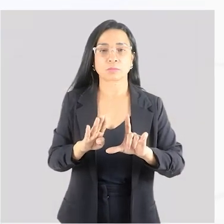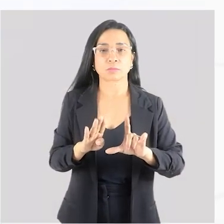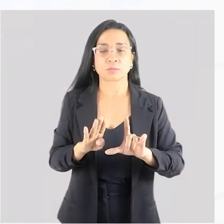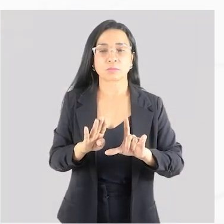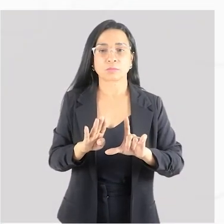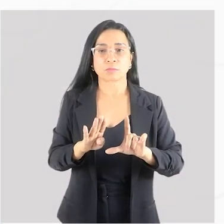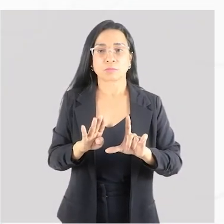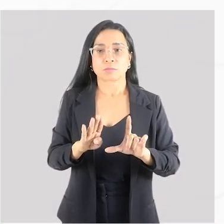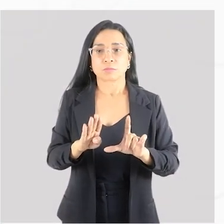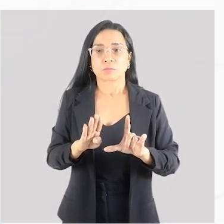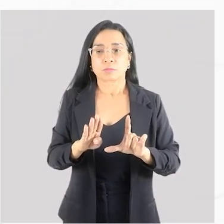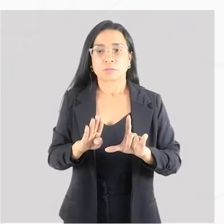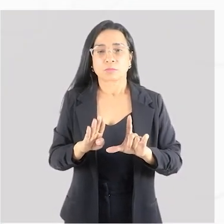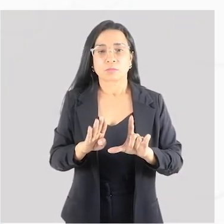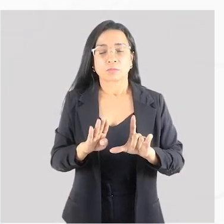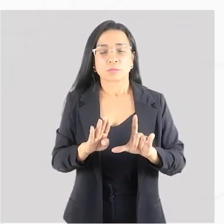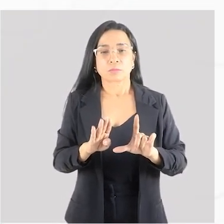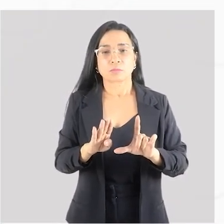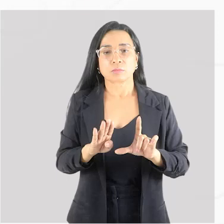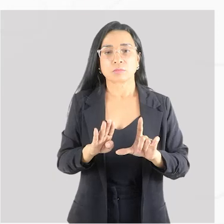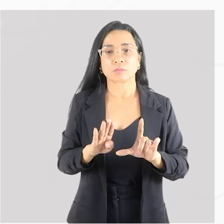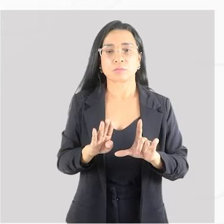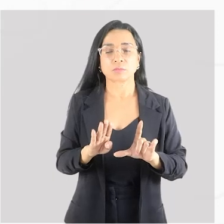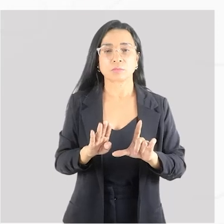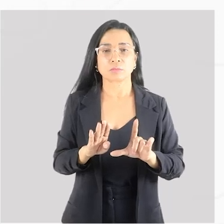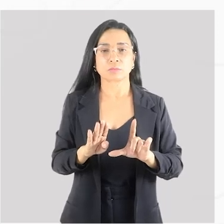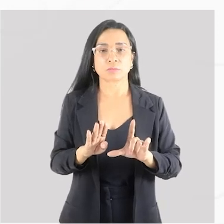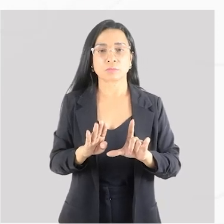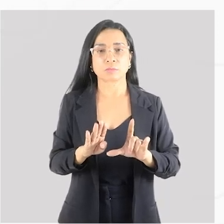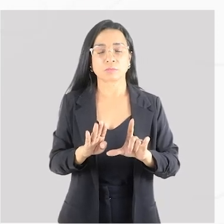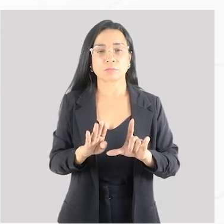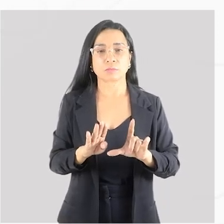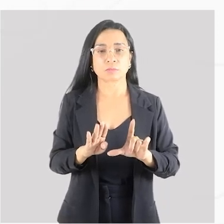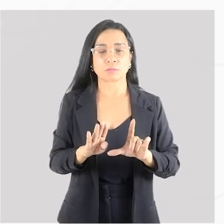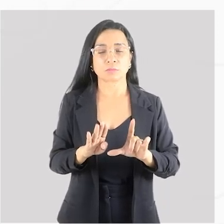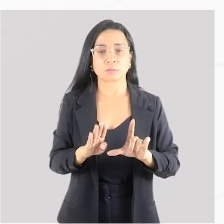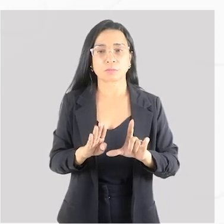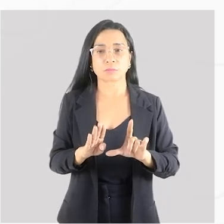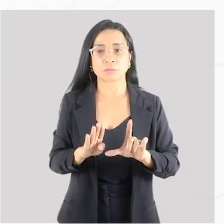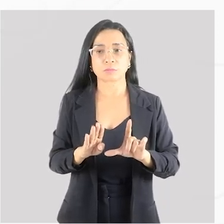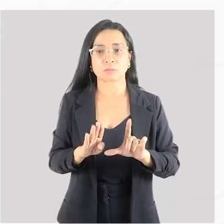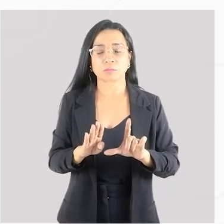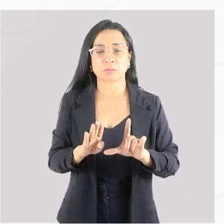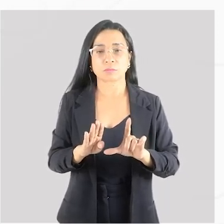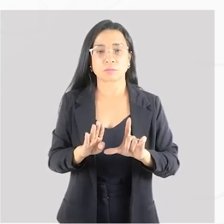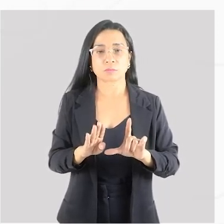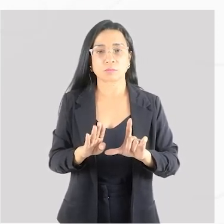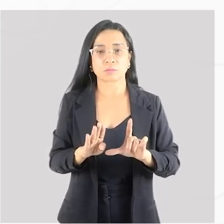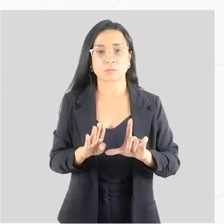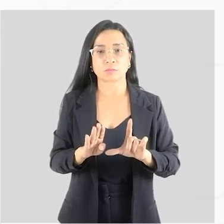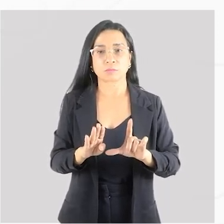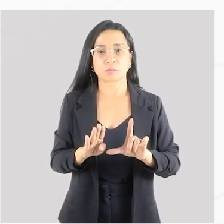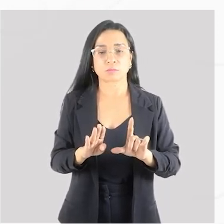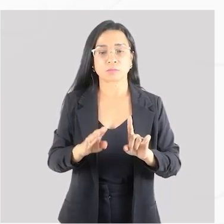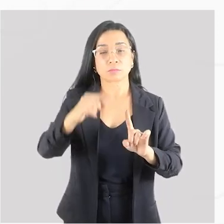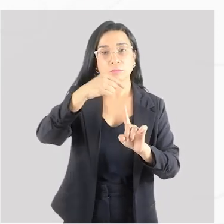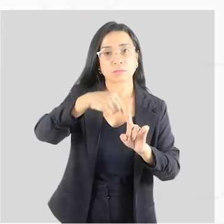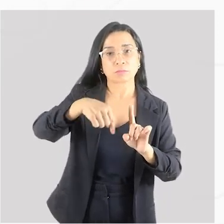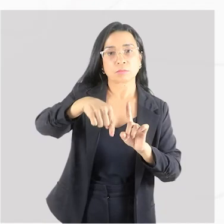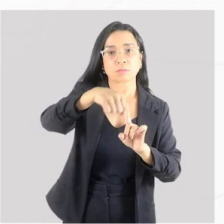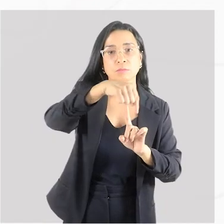nosso autor reconhece que os direitos sagrados como base, para os direitos políticos e sociais